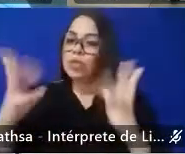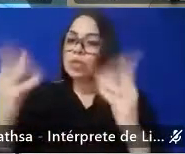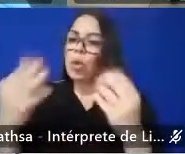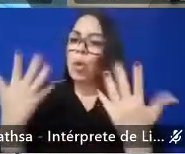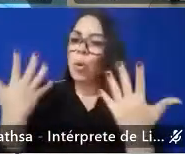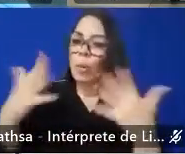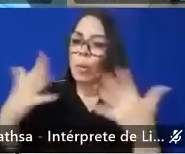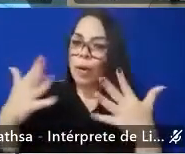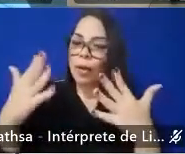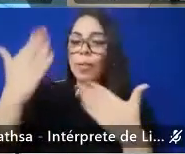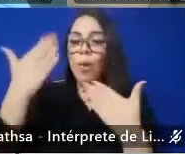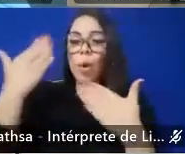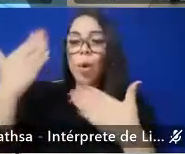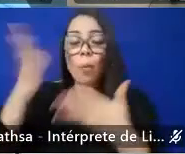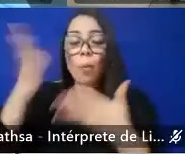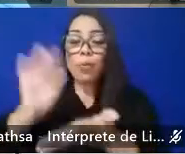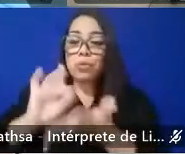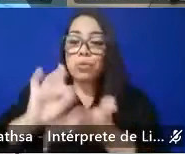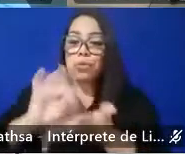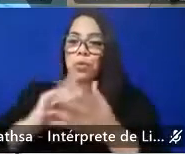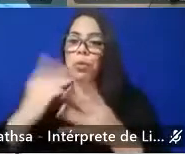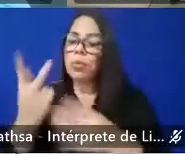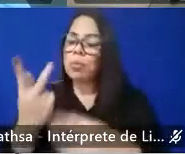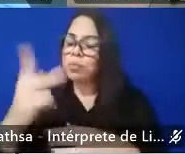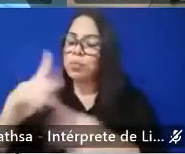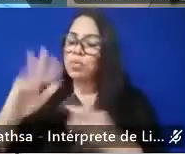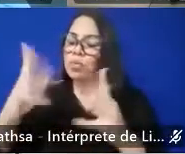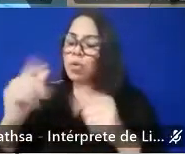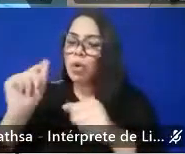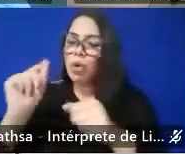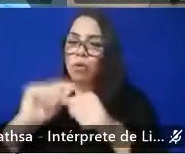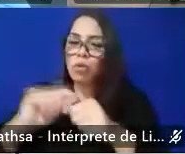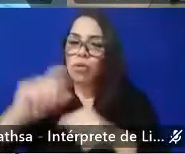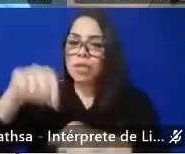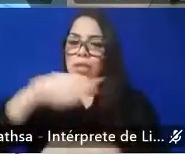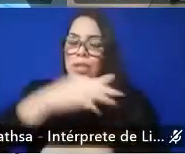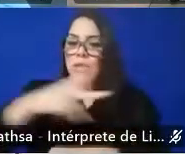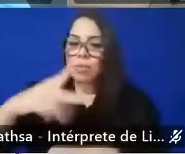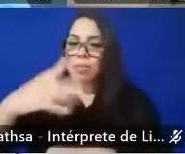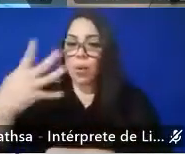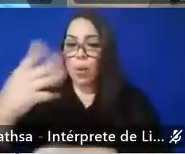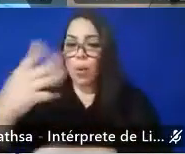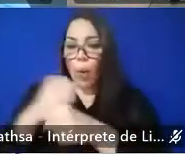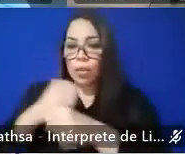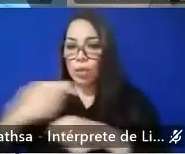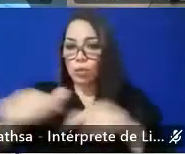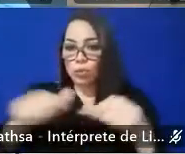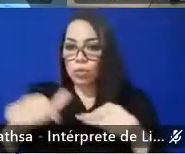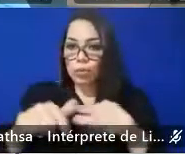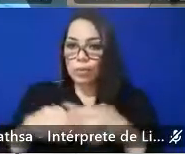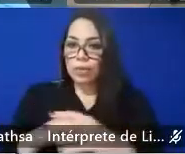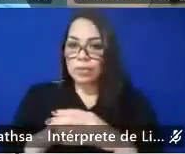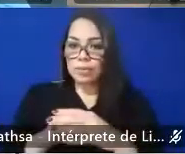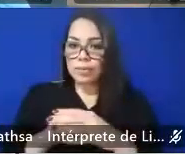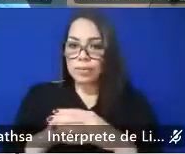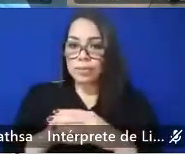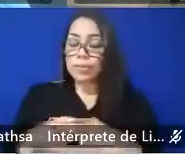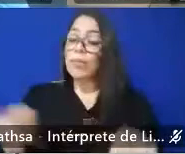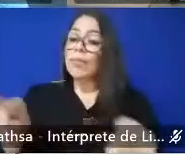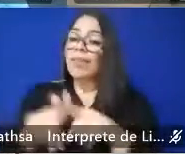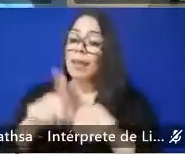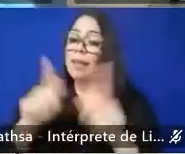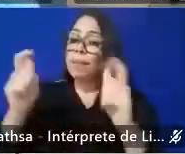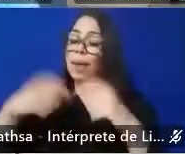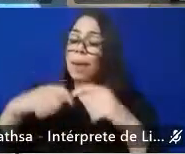mesmo por tudo que a senhora fez para instituição nesses 4 anos eu não posso iniciar esse breve discurso